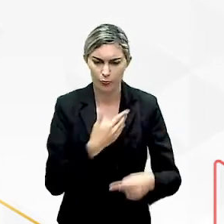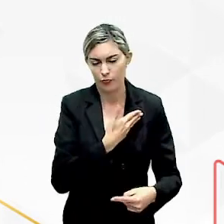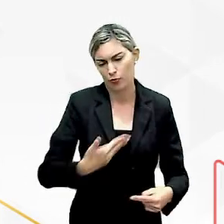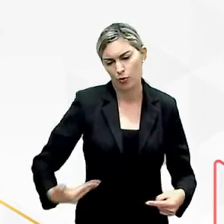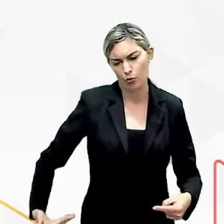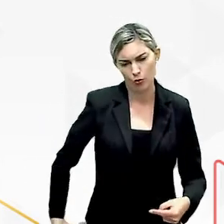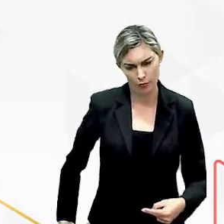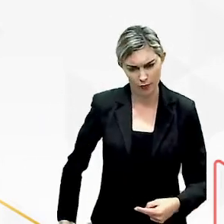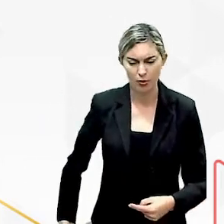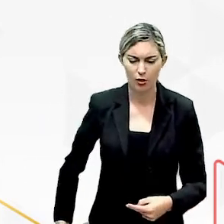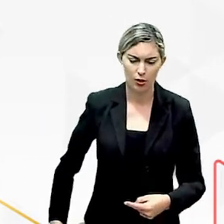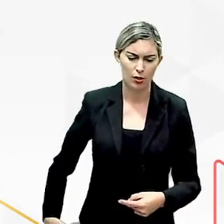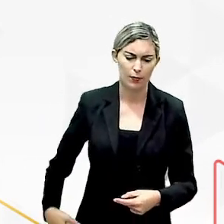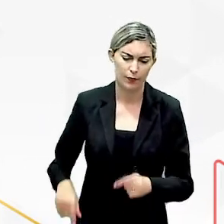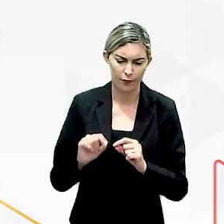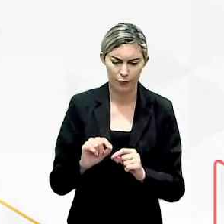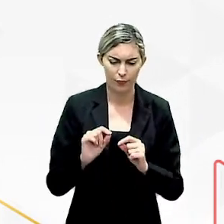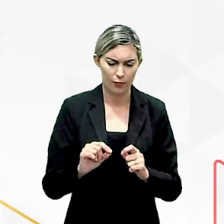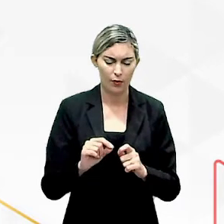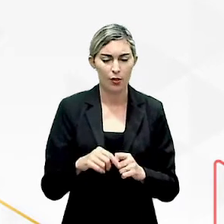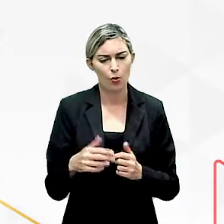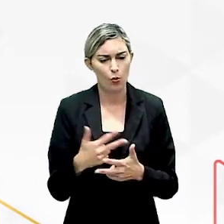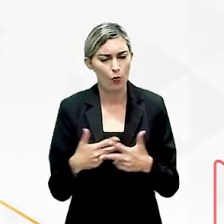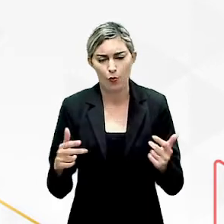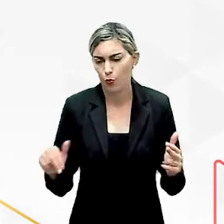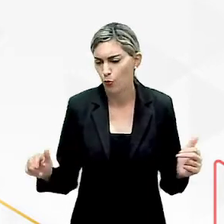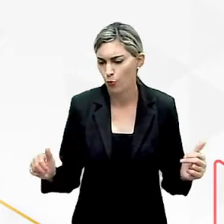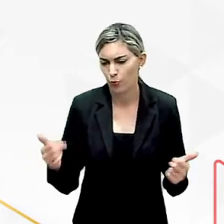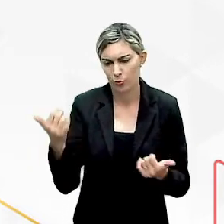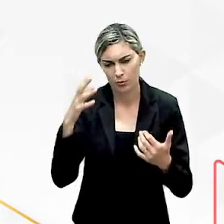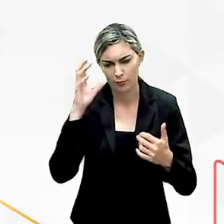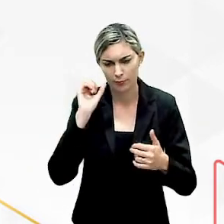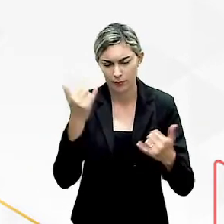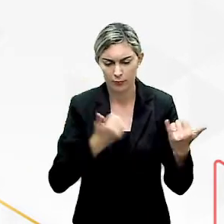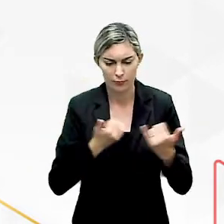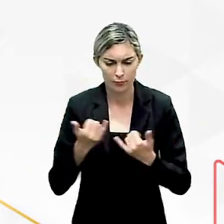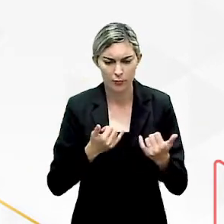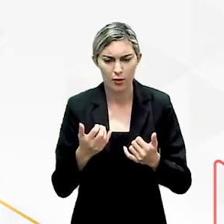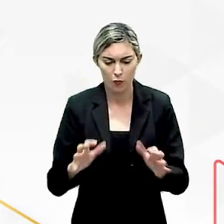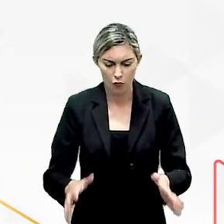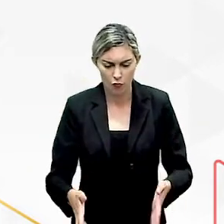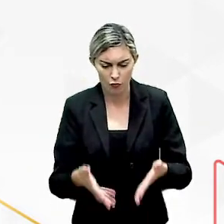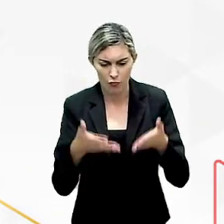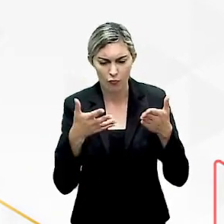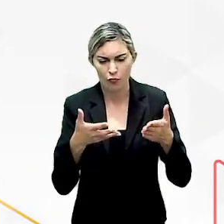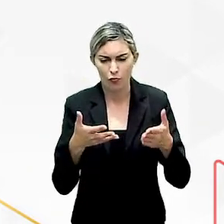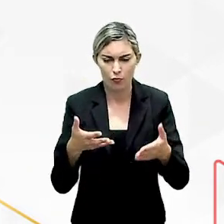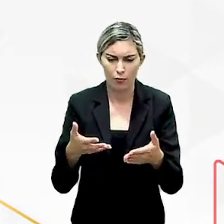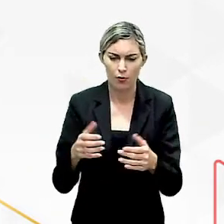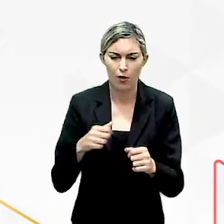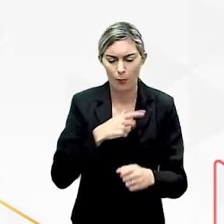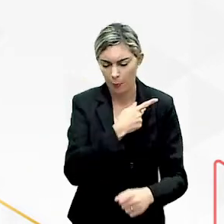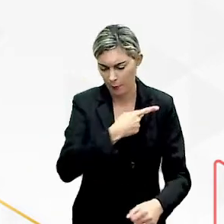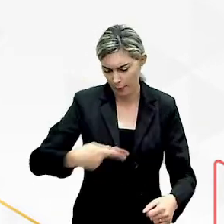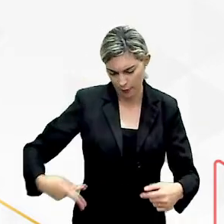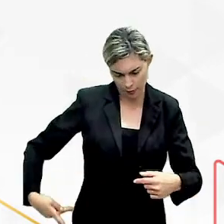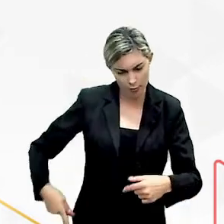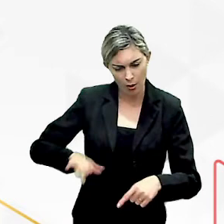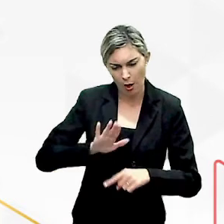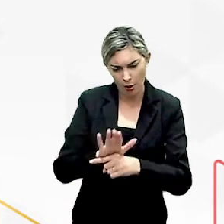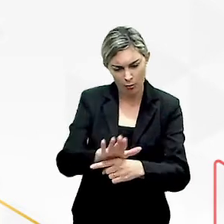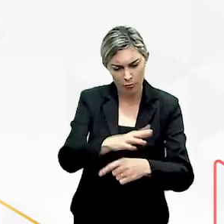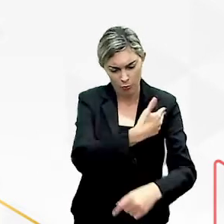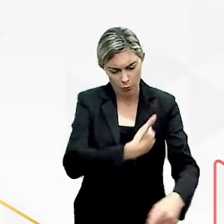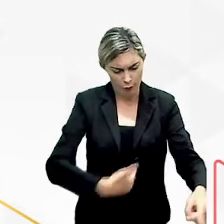essa expressão, ou seja, algo que você nunca ouviu falar, que é esse favorecimento mútuo, né? O presidente que ajuda o